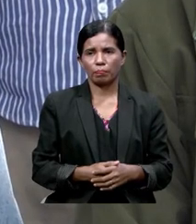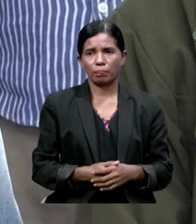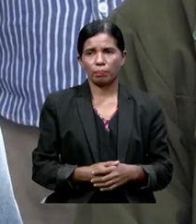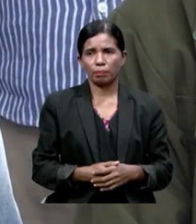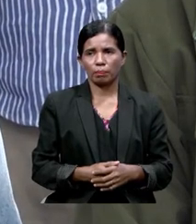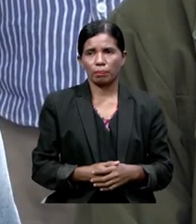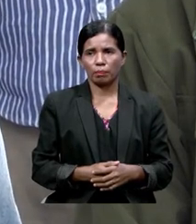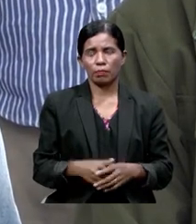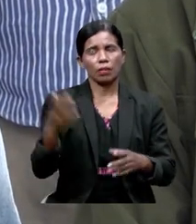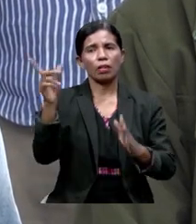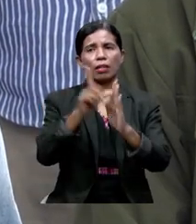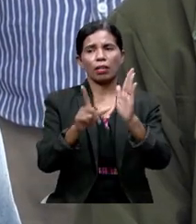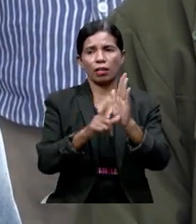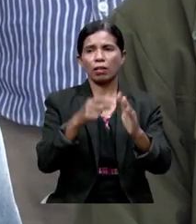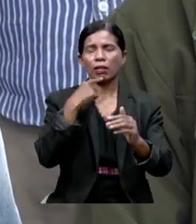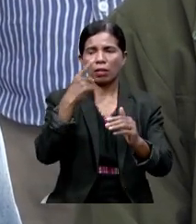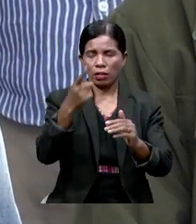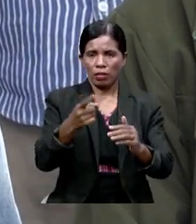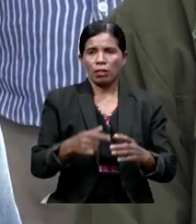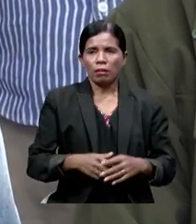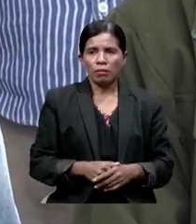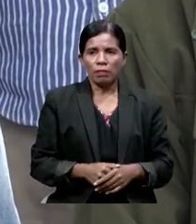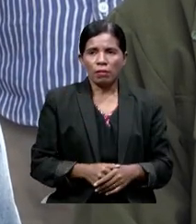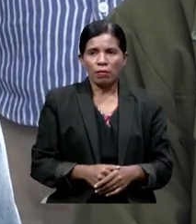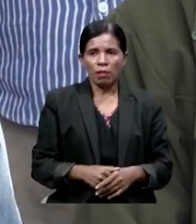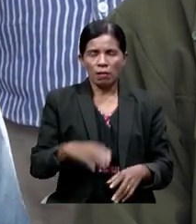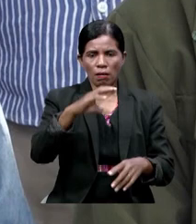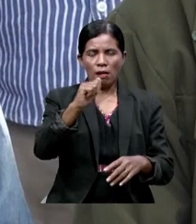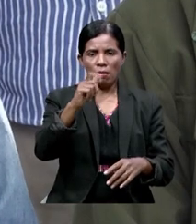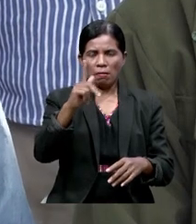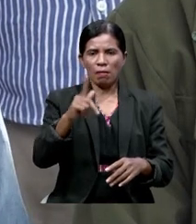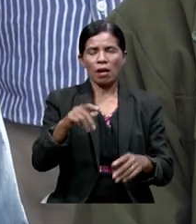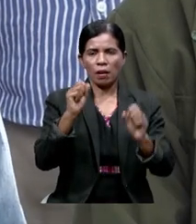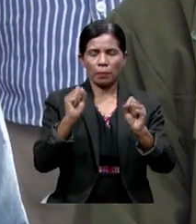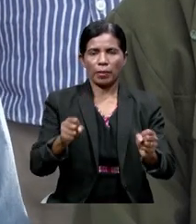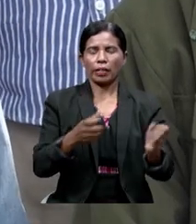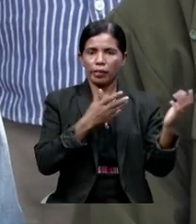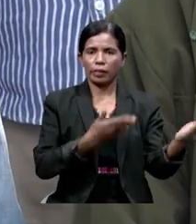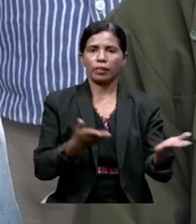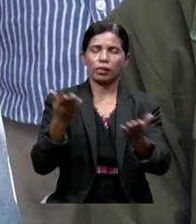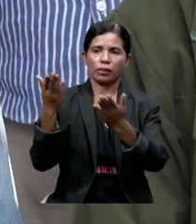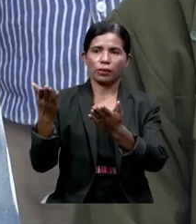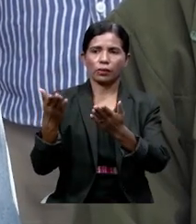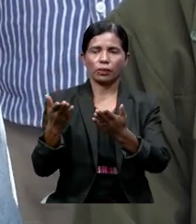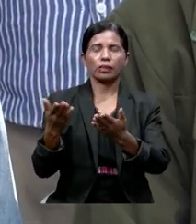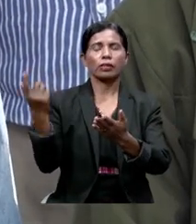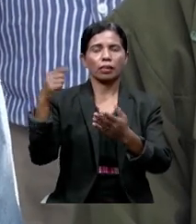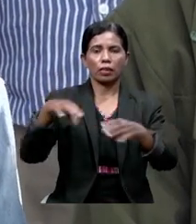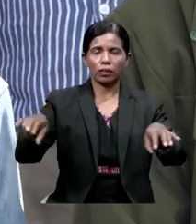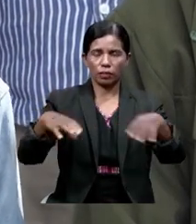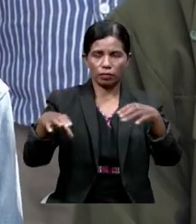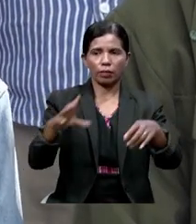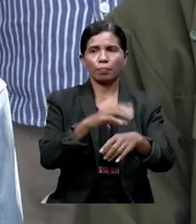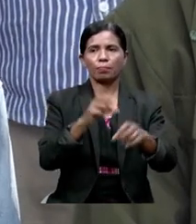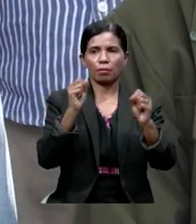a lei na Rússia, até cada comissário na cabela delega linha. Serviço ka nyebak